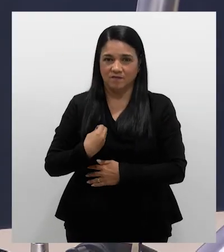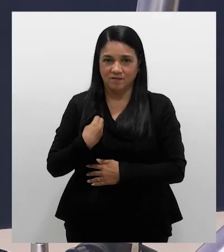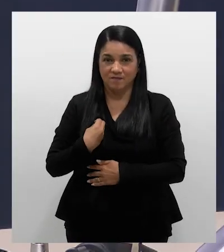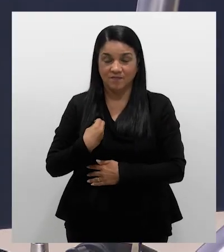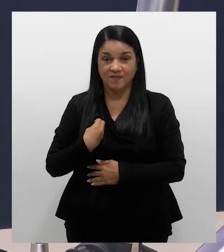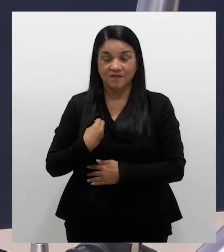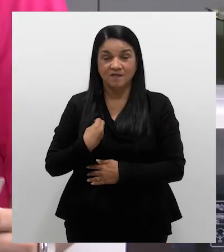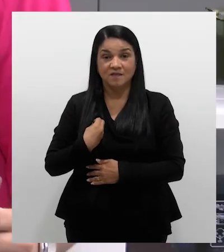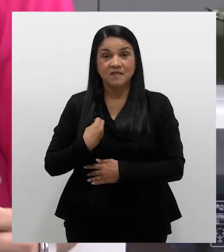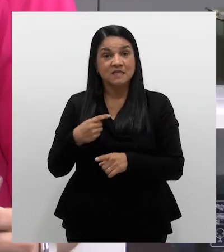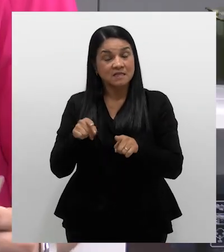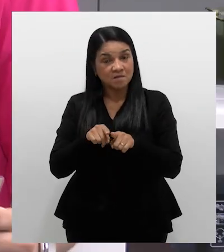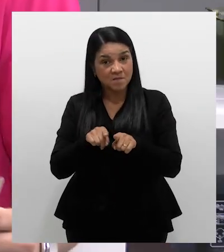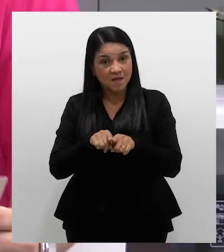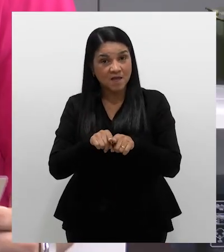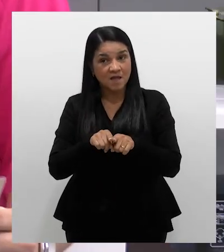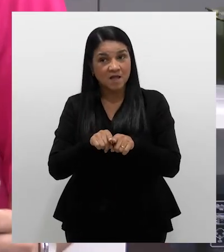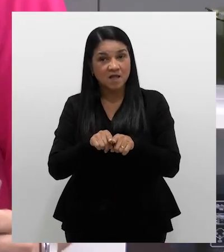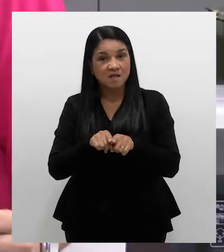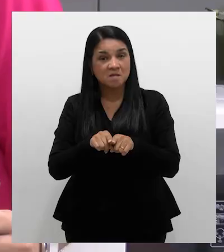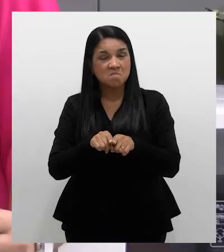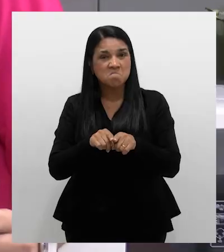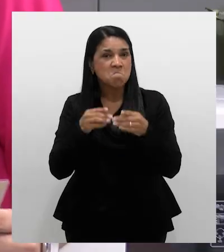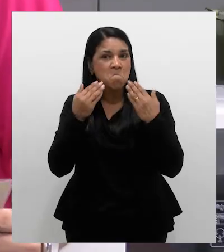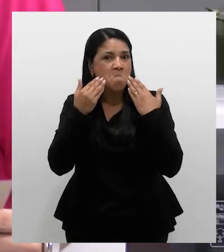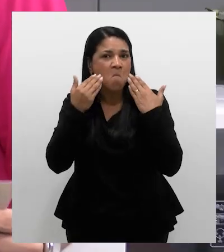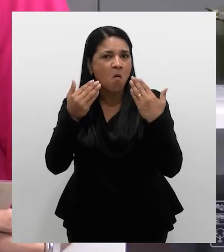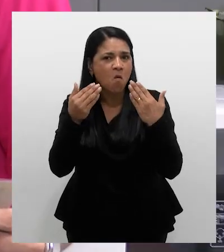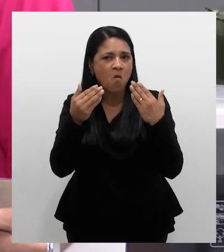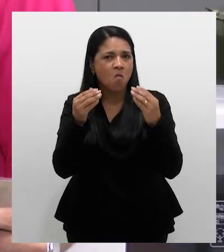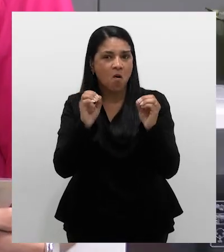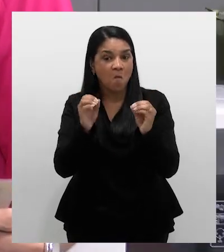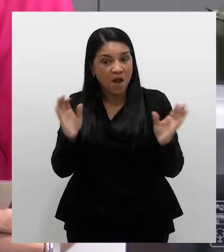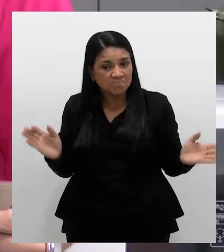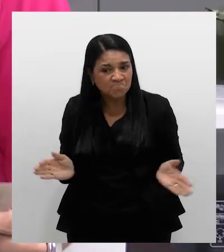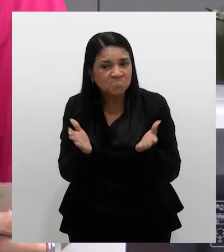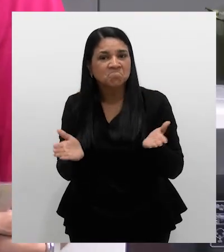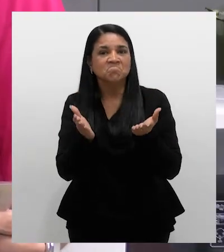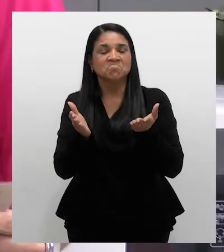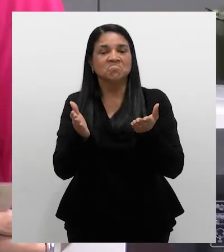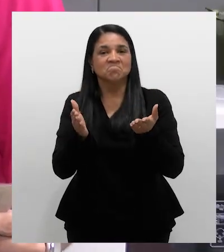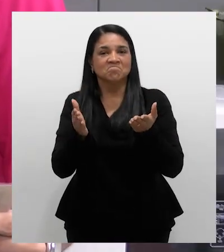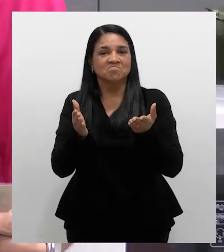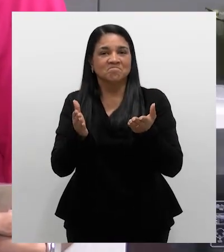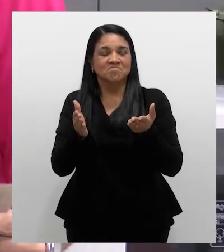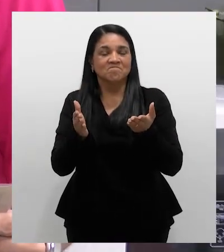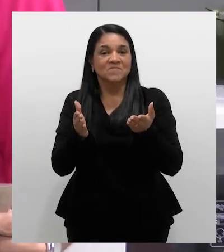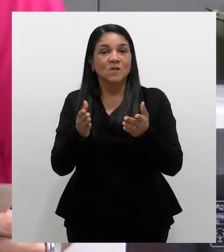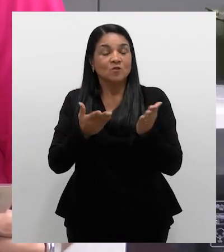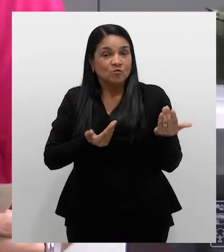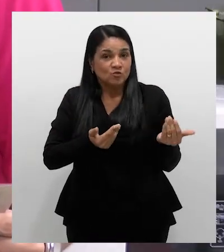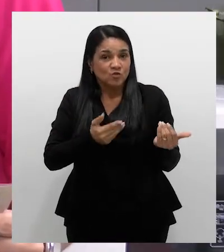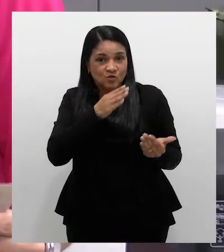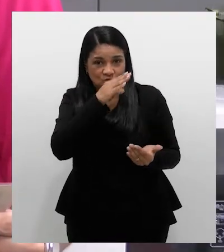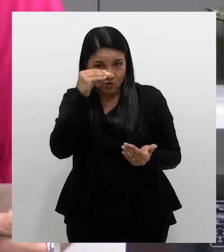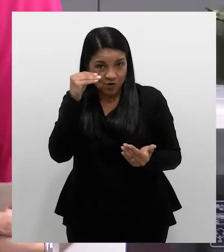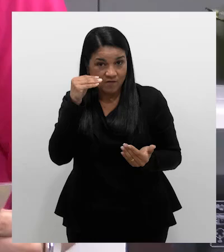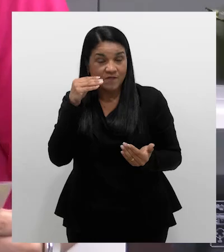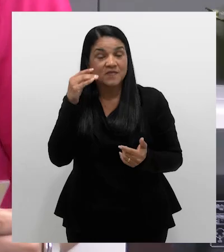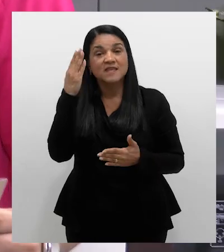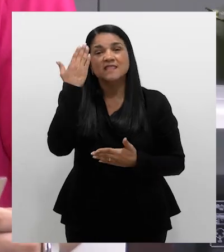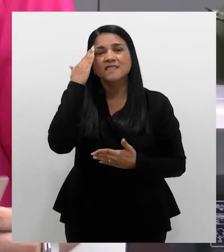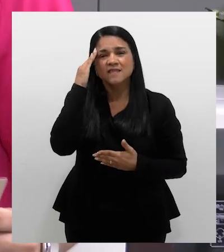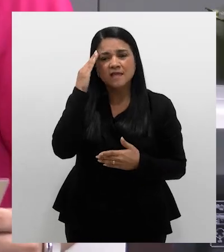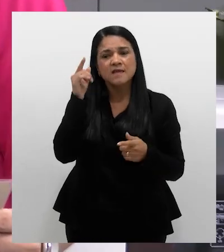vida e fazendo além disso, não se mostrando, mas impulsionando Sim, e fazendo o jovem